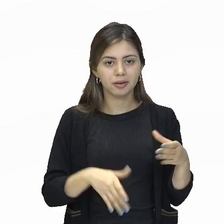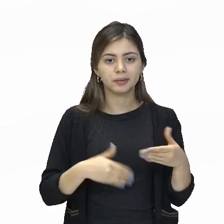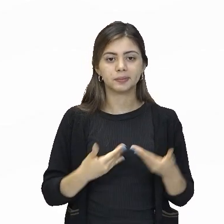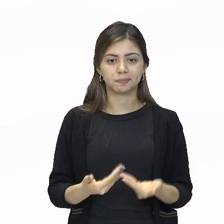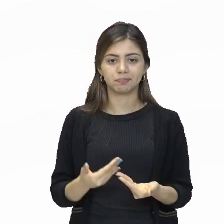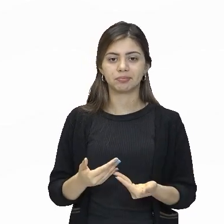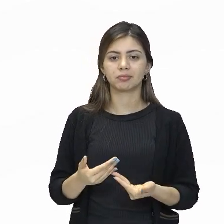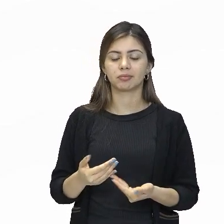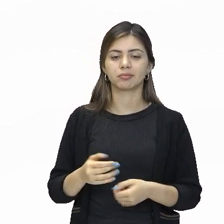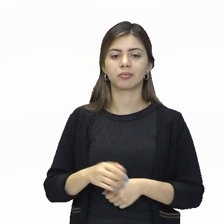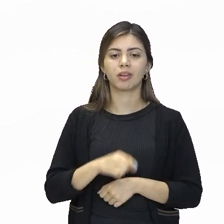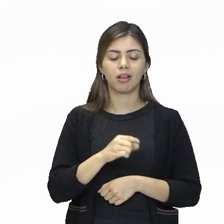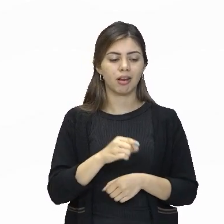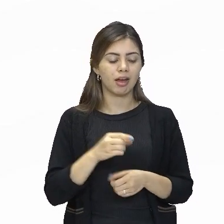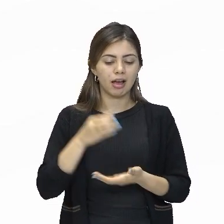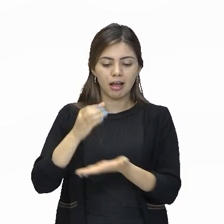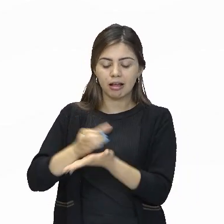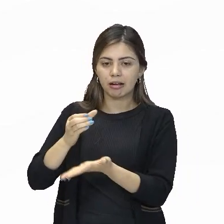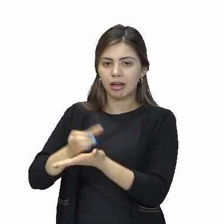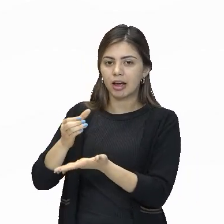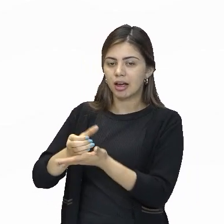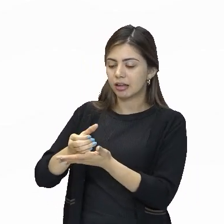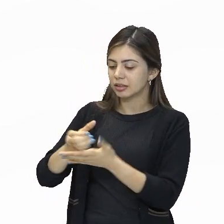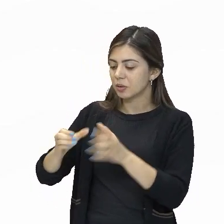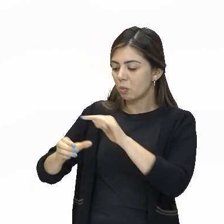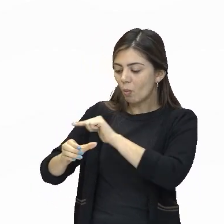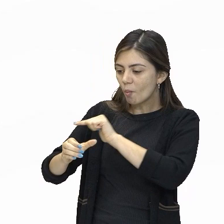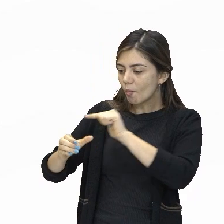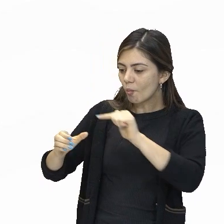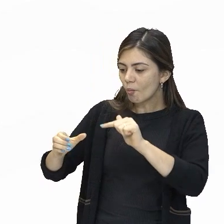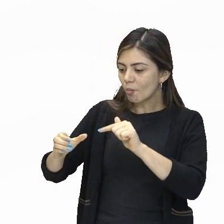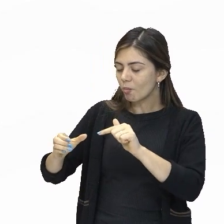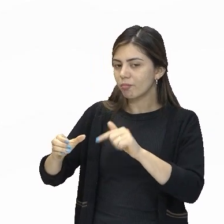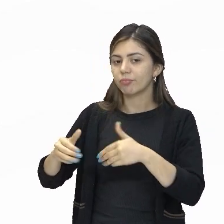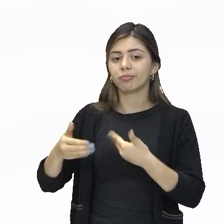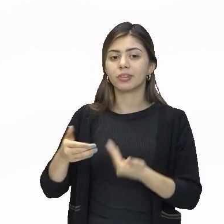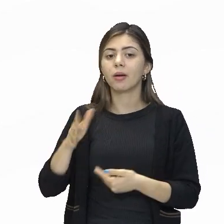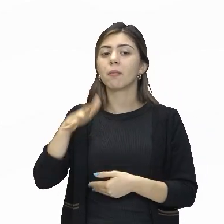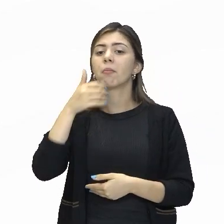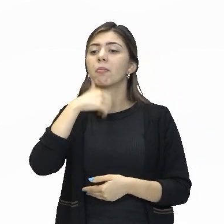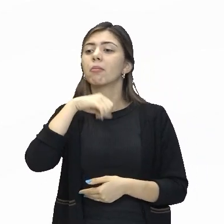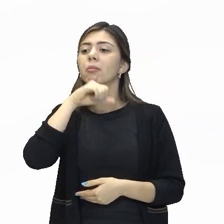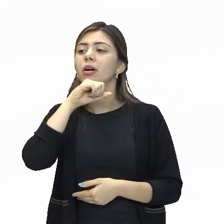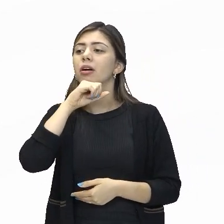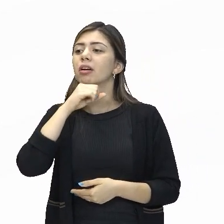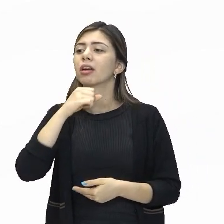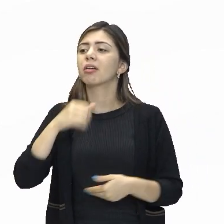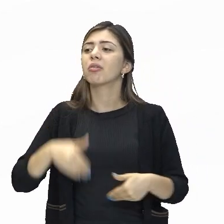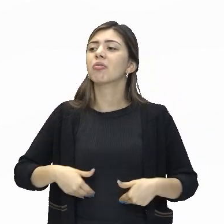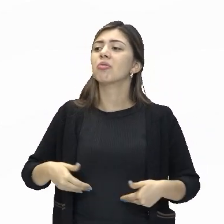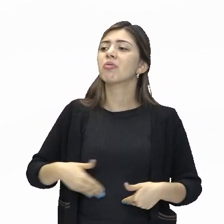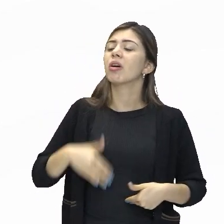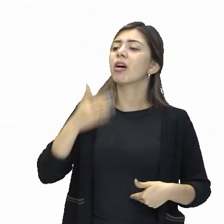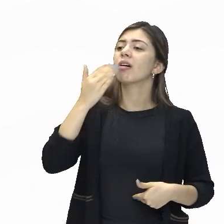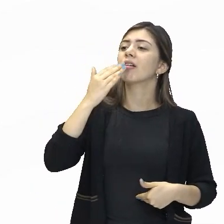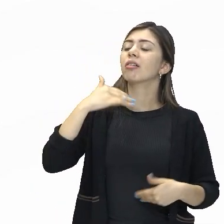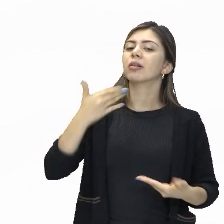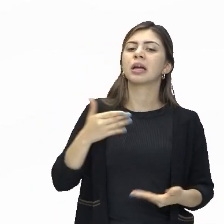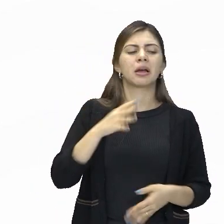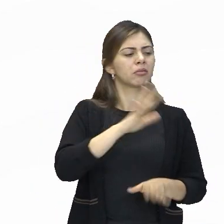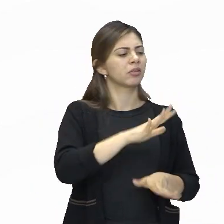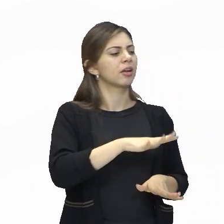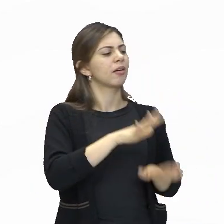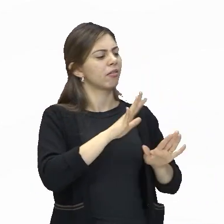descarnada nudez das latas raspadas. Mãezinha, cadê a janta? Cala a boca, menino,